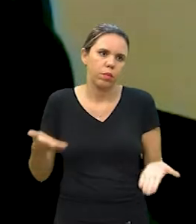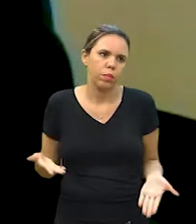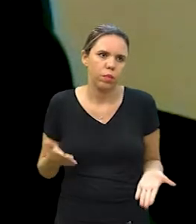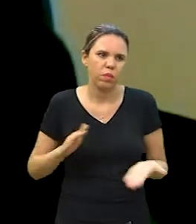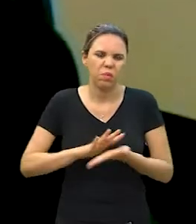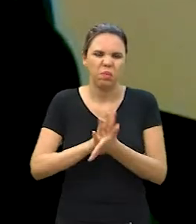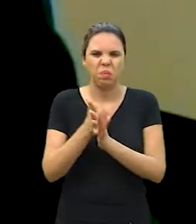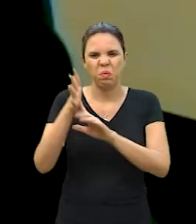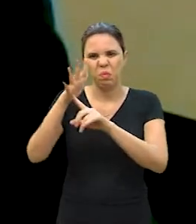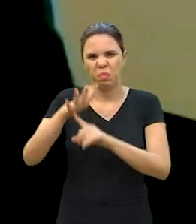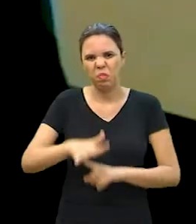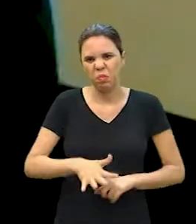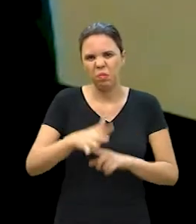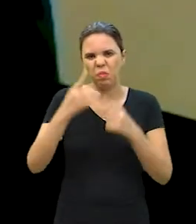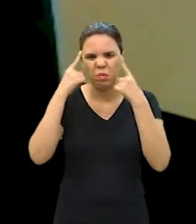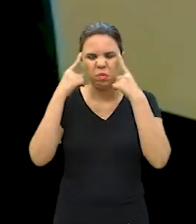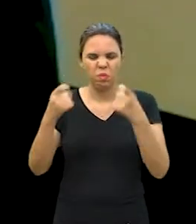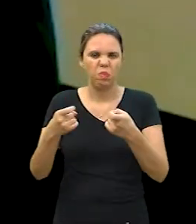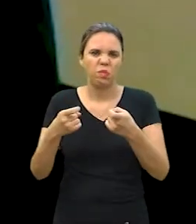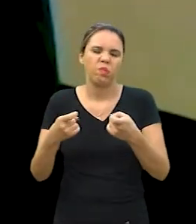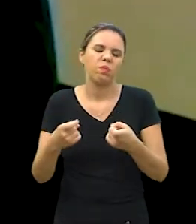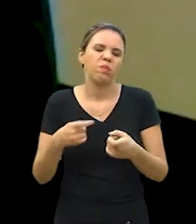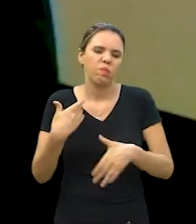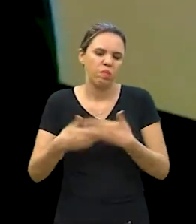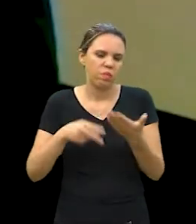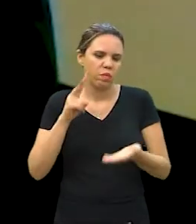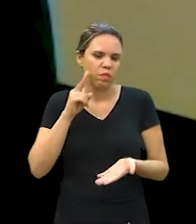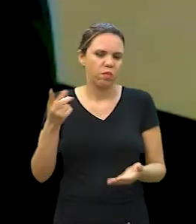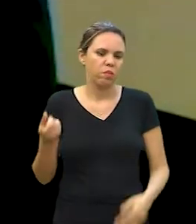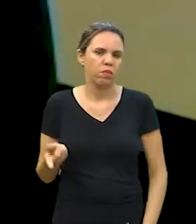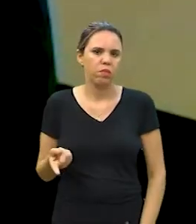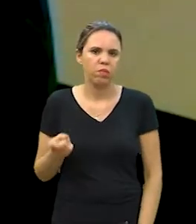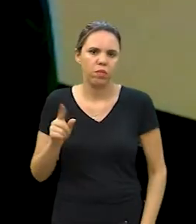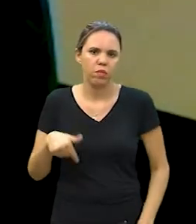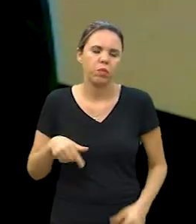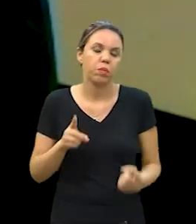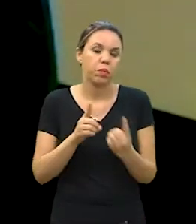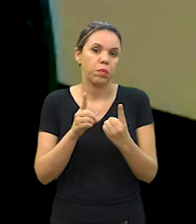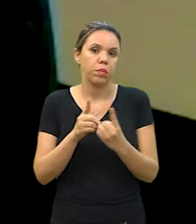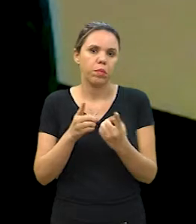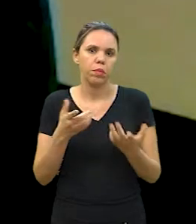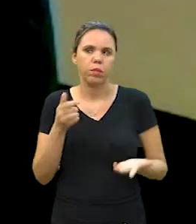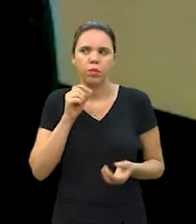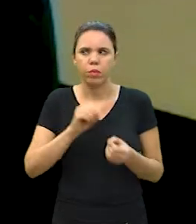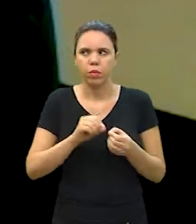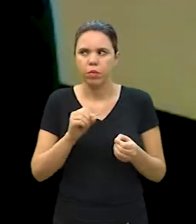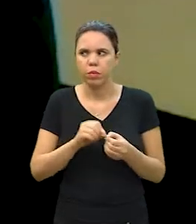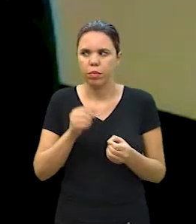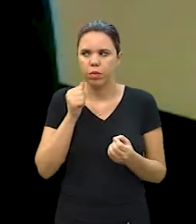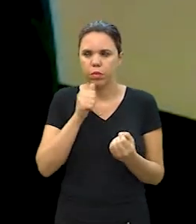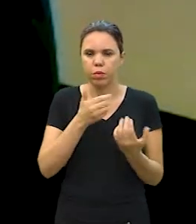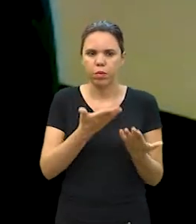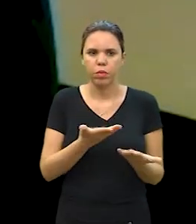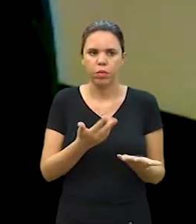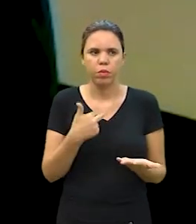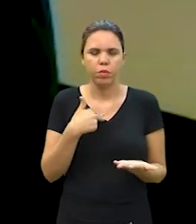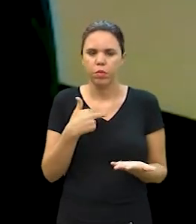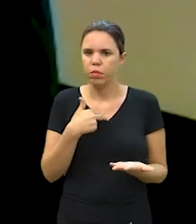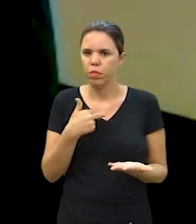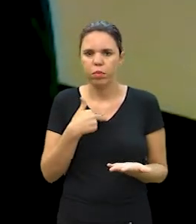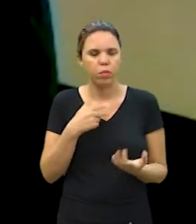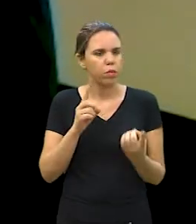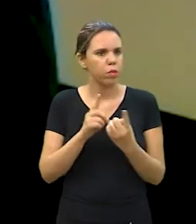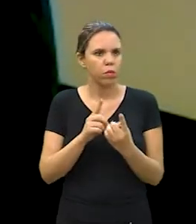de humilhação, às vezes, de violência no cotidiano. Então, esse atendimento que é feito à mulher não pode ser